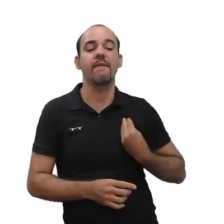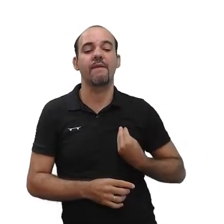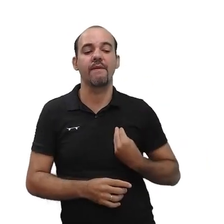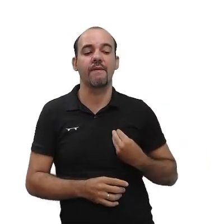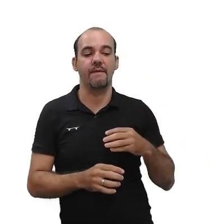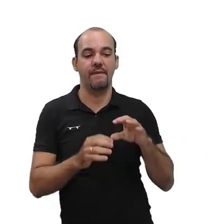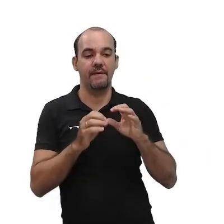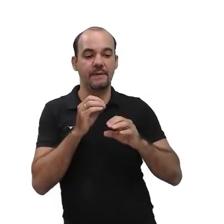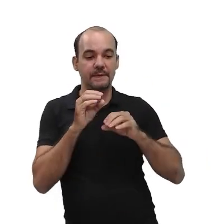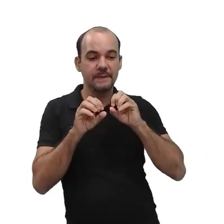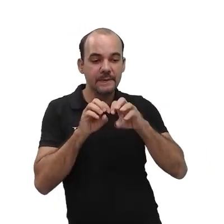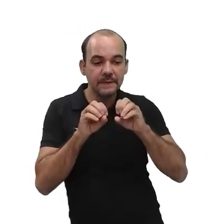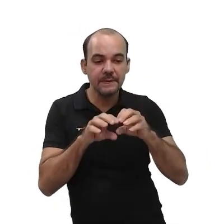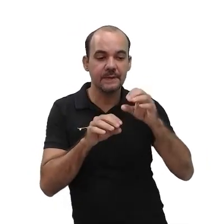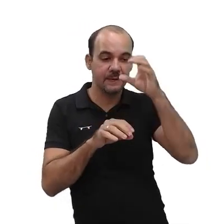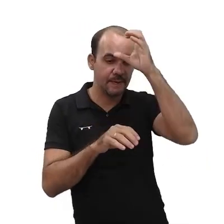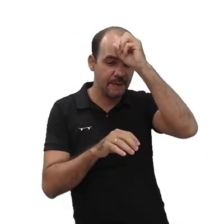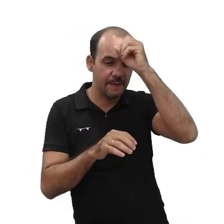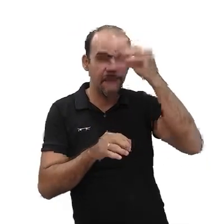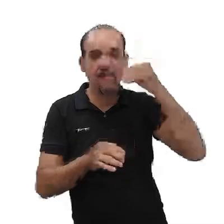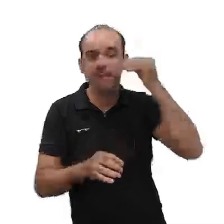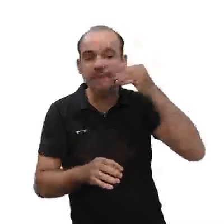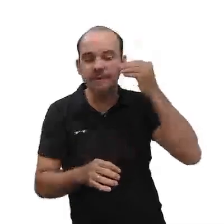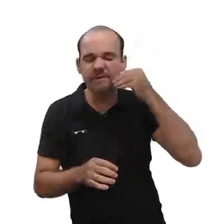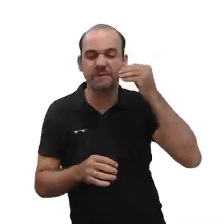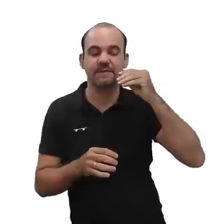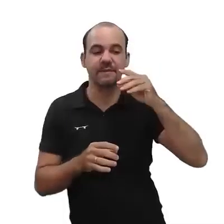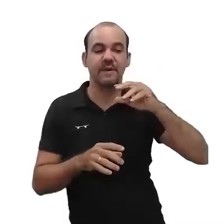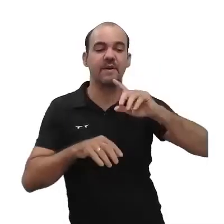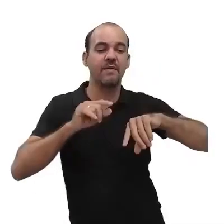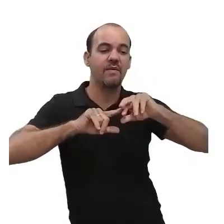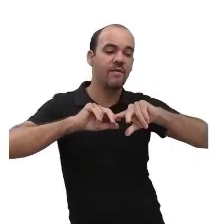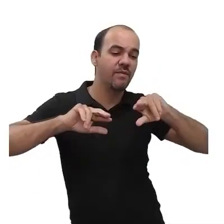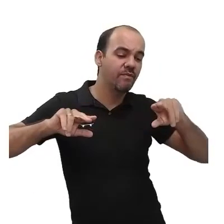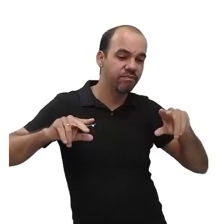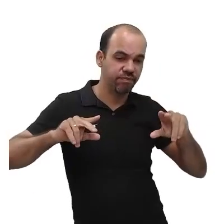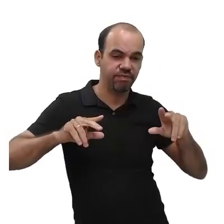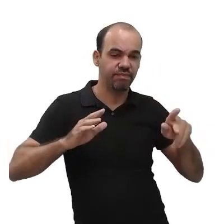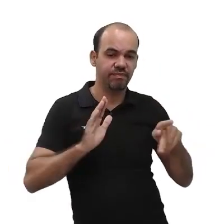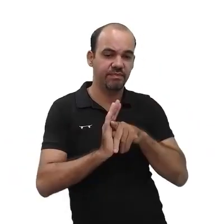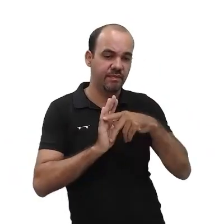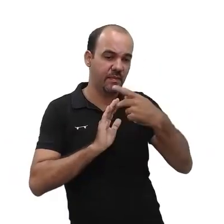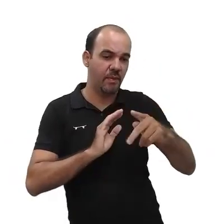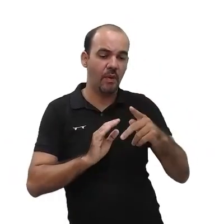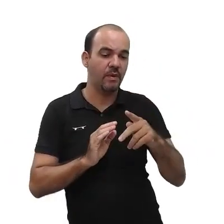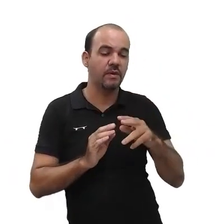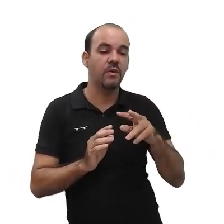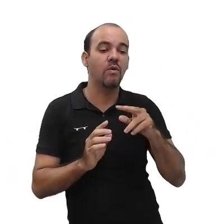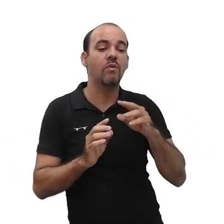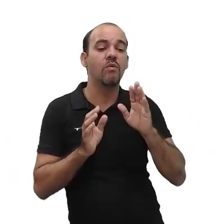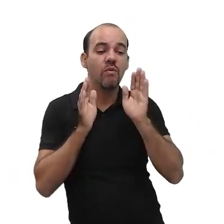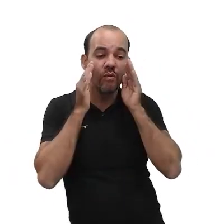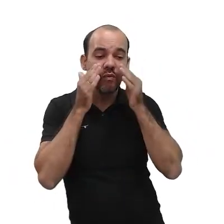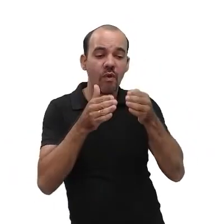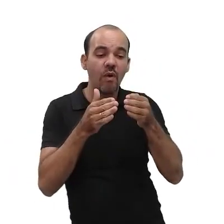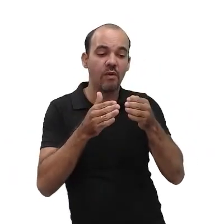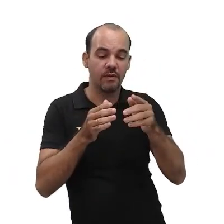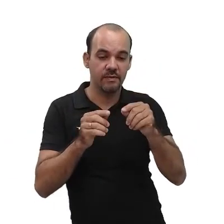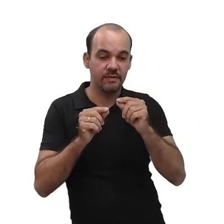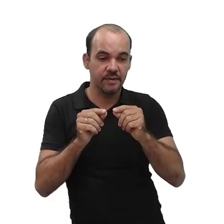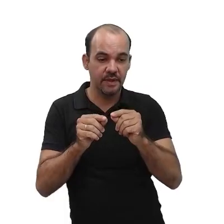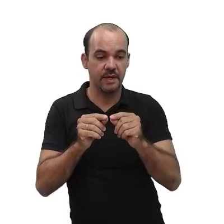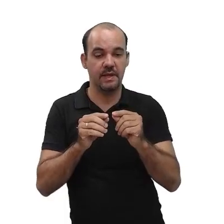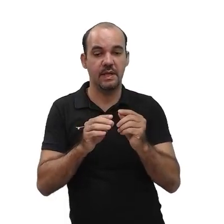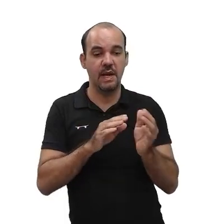ensino e aprendizagem baseado em princípios epistemológicos, ou seja, que toma como foco o processo de produção e veiculação